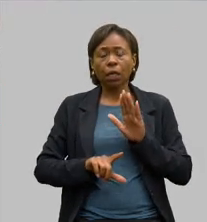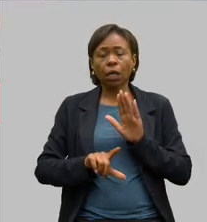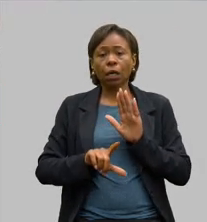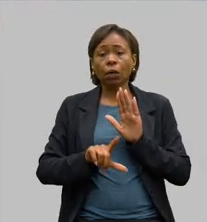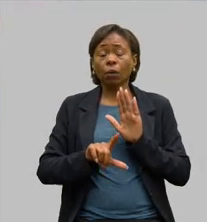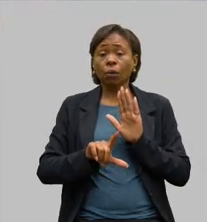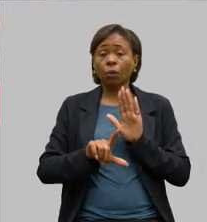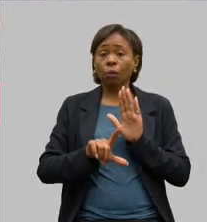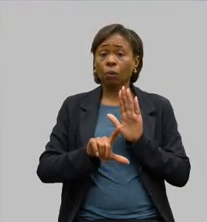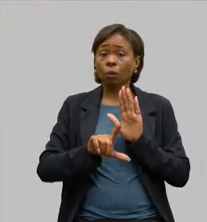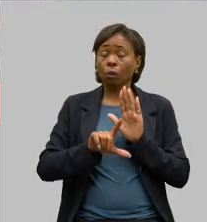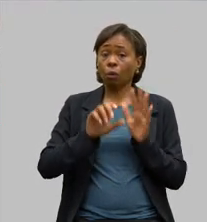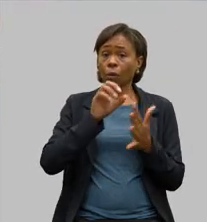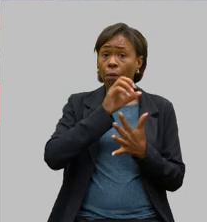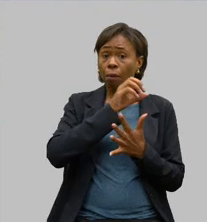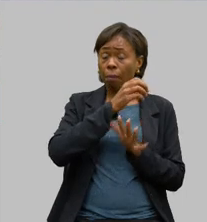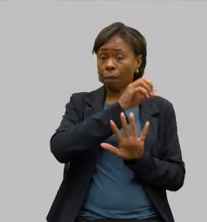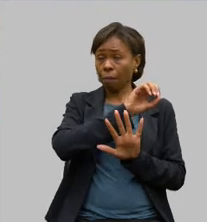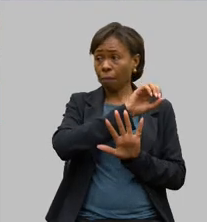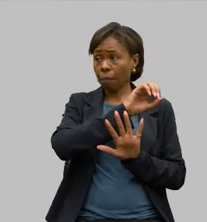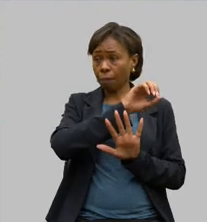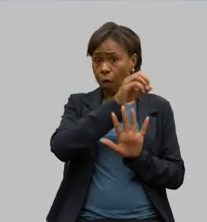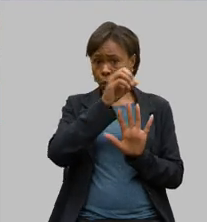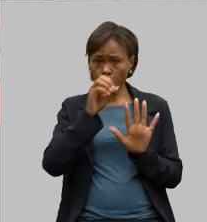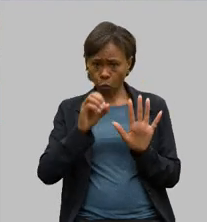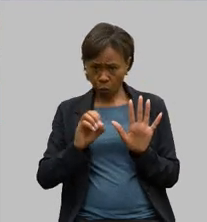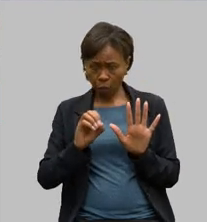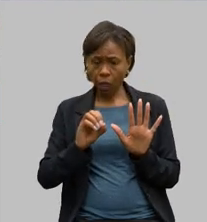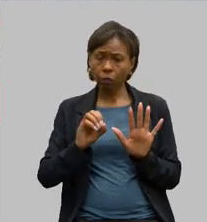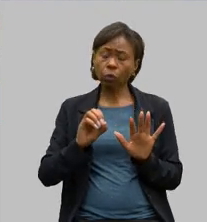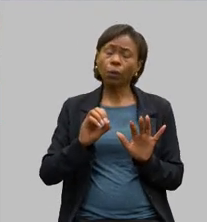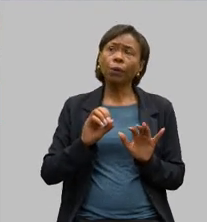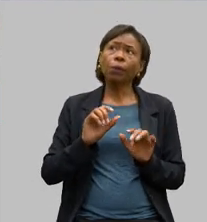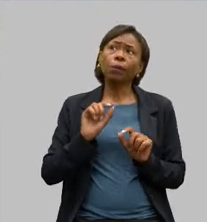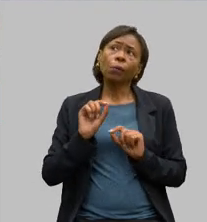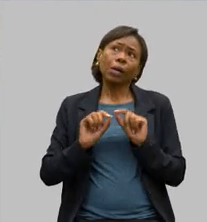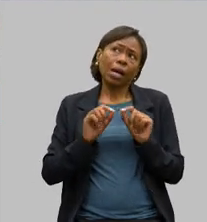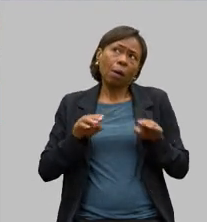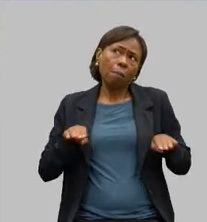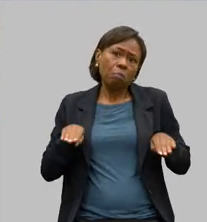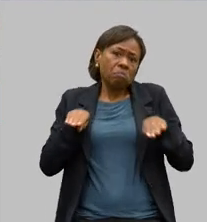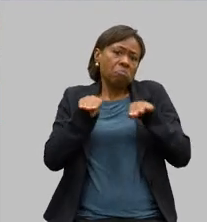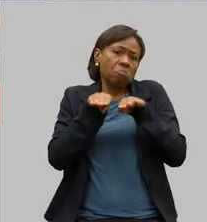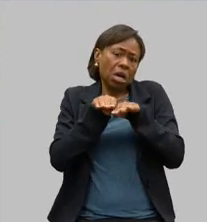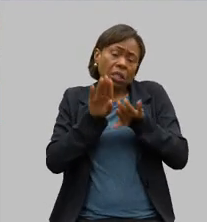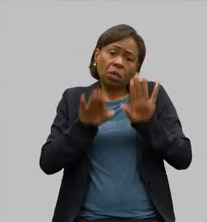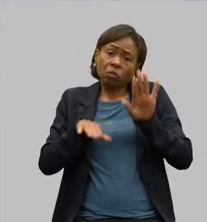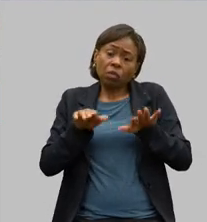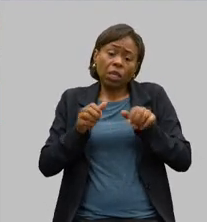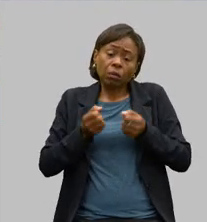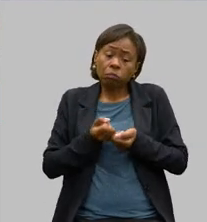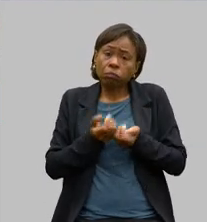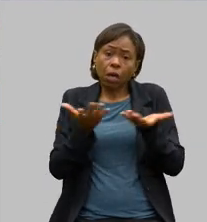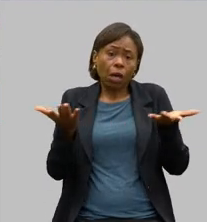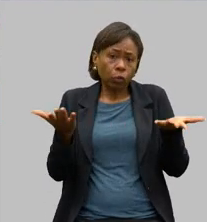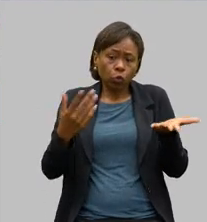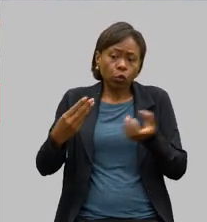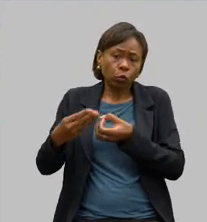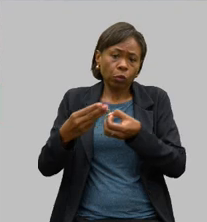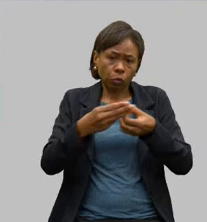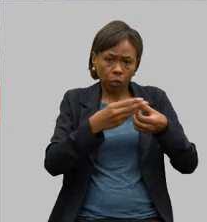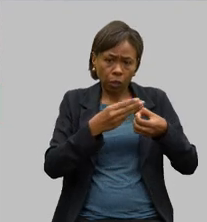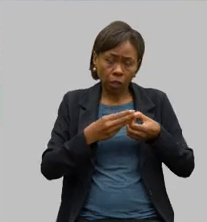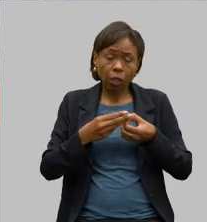ela já é paritária eu acho que talvez ampliar para os municípios eu não sei depois você aprofundem nesse estudo com a deputada Macaé na